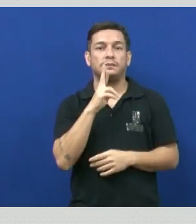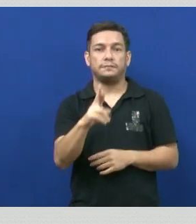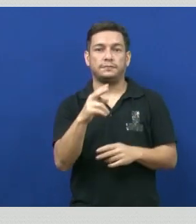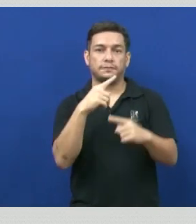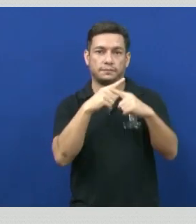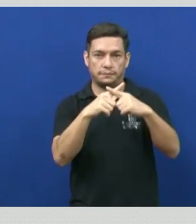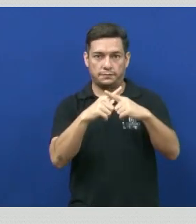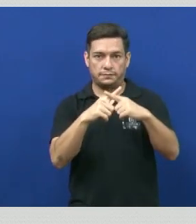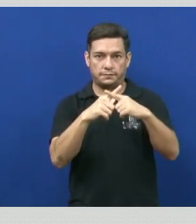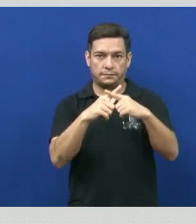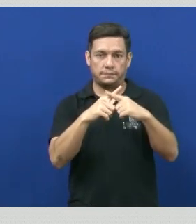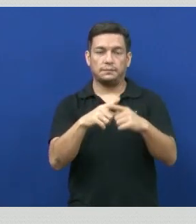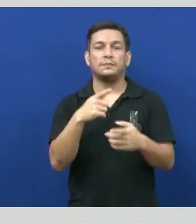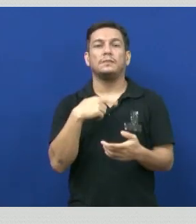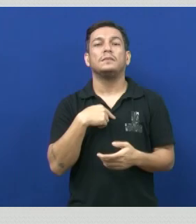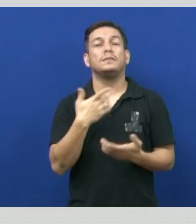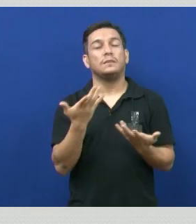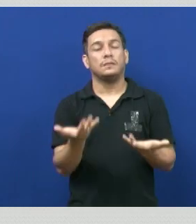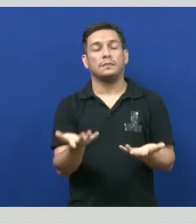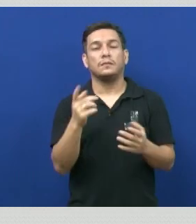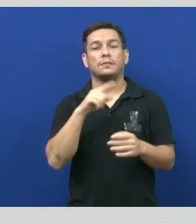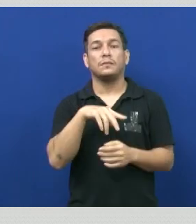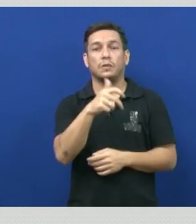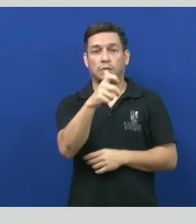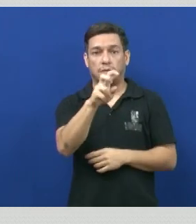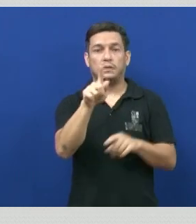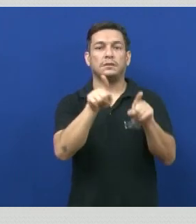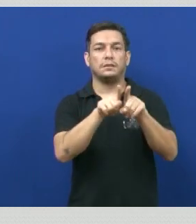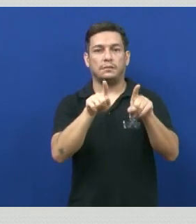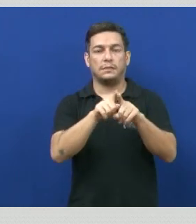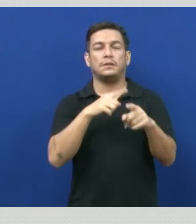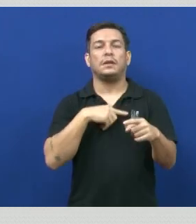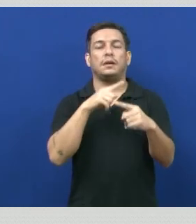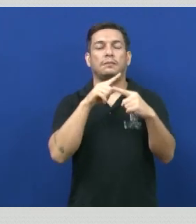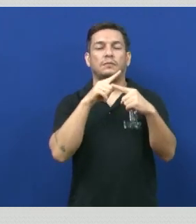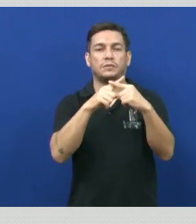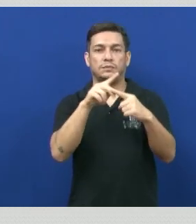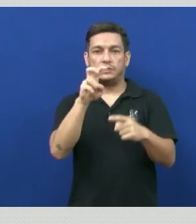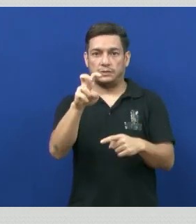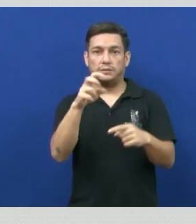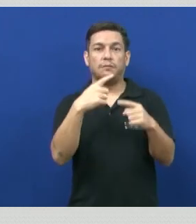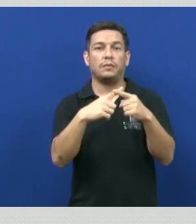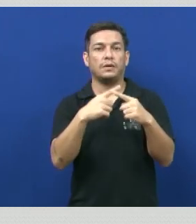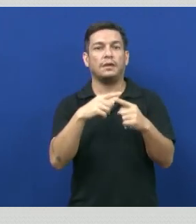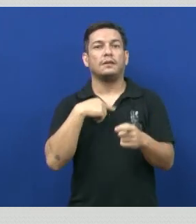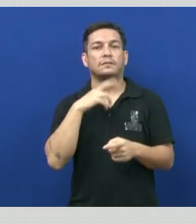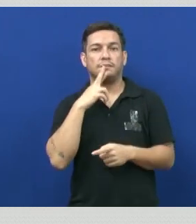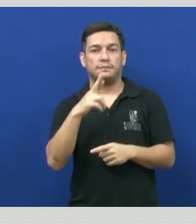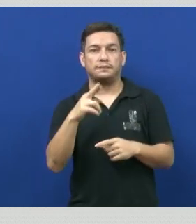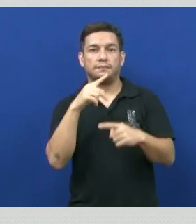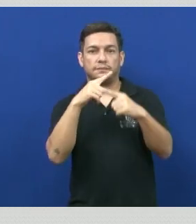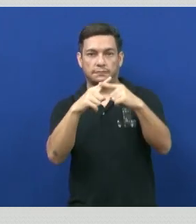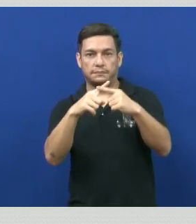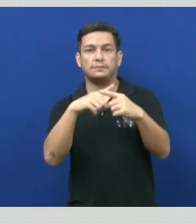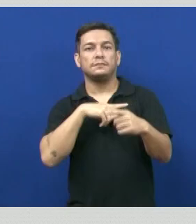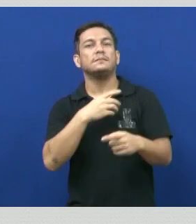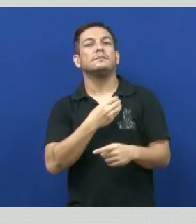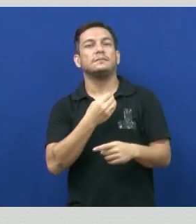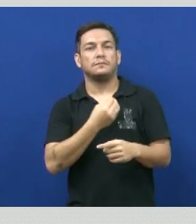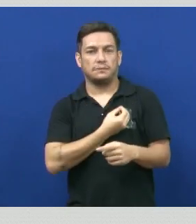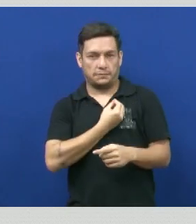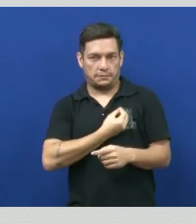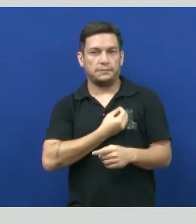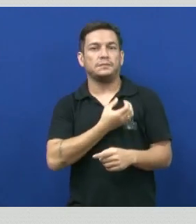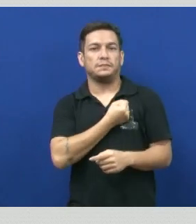da multiplicação. Do mesmo modo, o 15 também é múltiplo de 5, porque ele é resultado de uma multiplicação que envolve o número